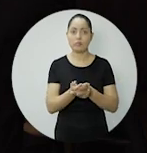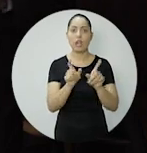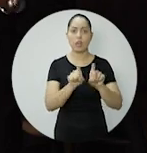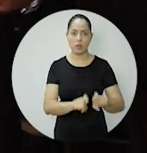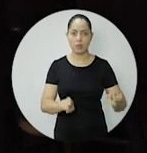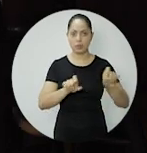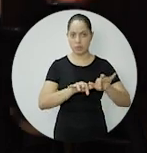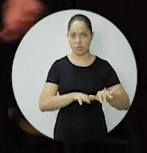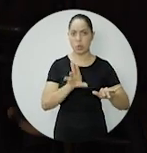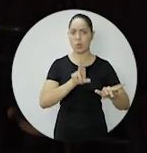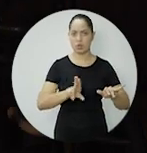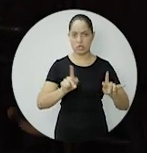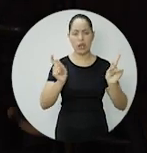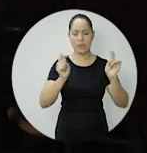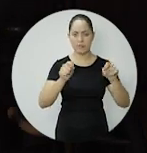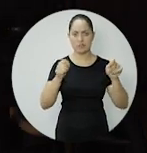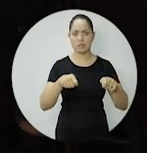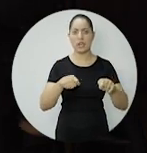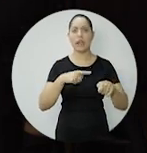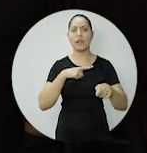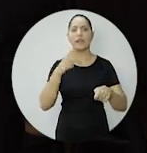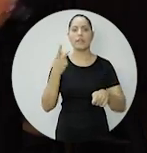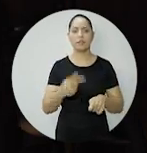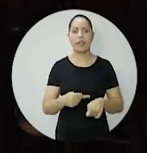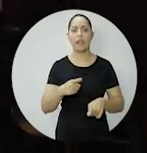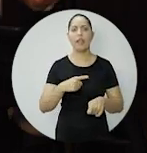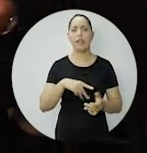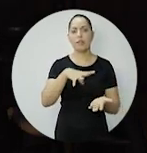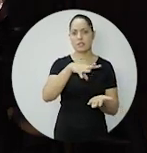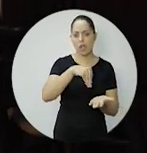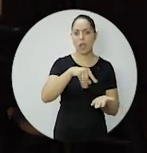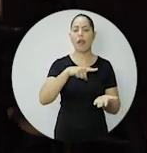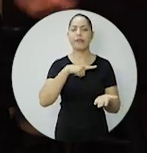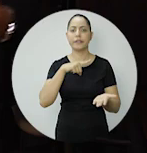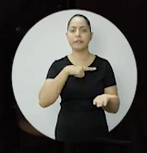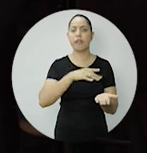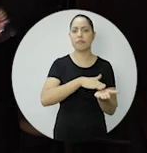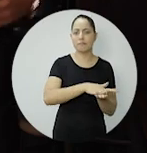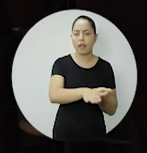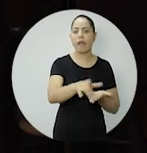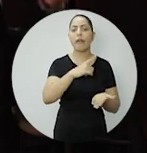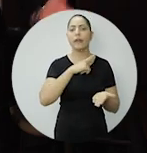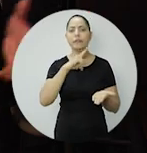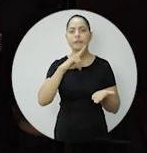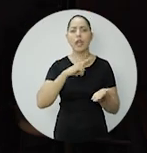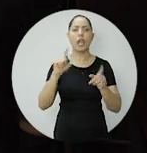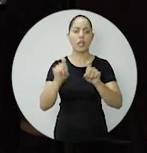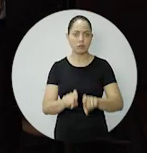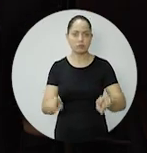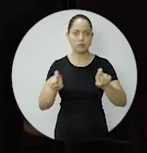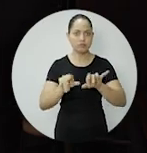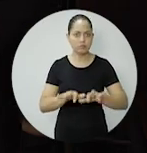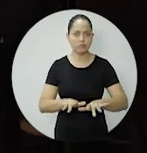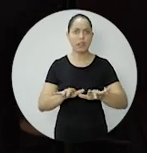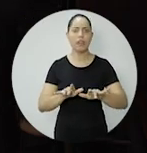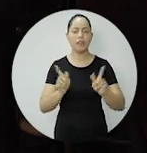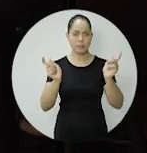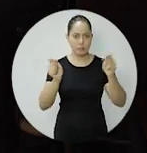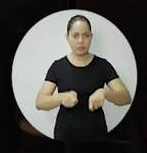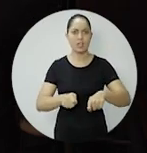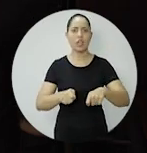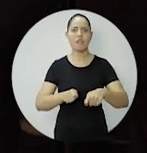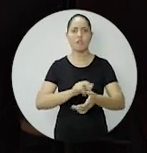peticionar, ele usar esses aparelhos para fazer o peticionamento. Aqui nós temos leitura de token, temos scanner, temos o computador em si,